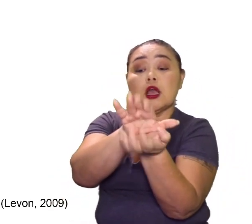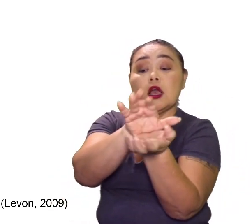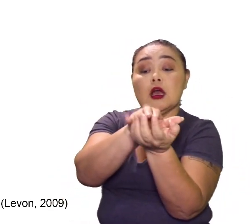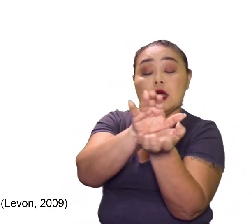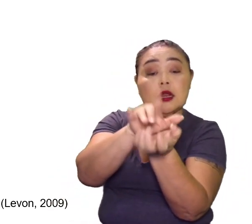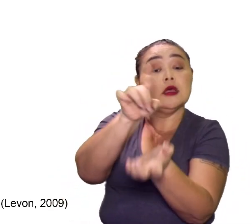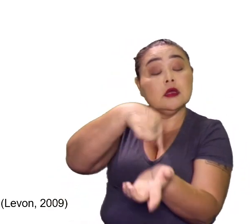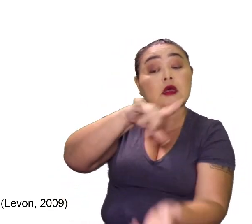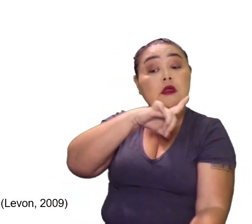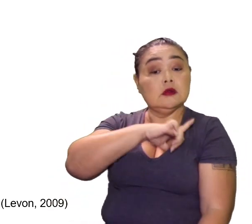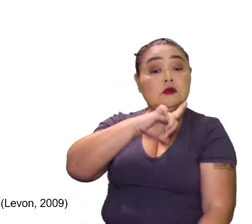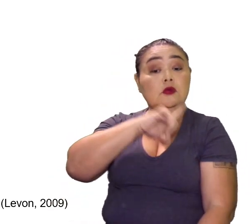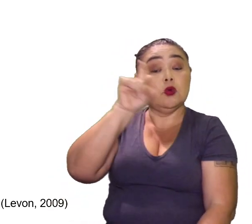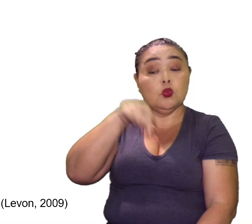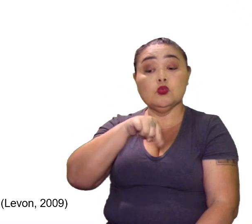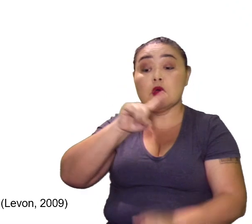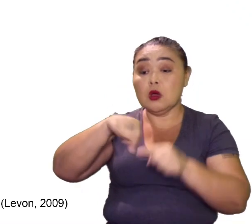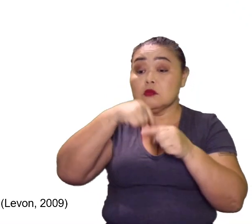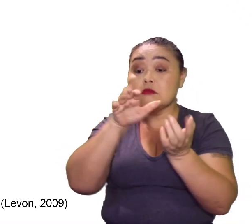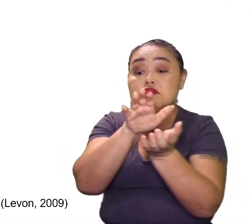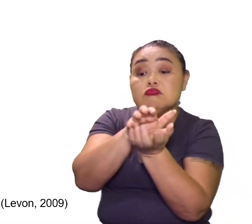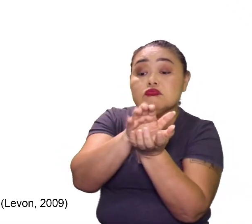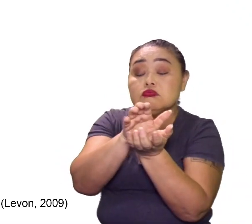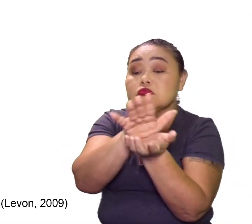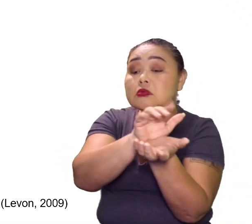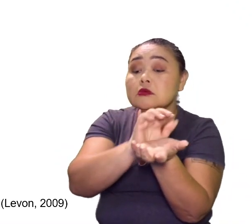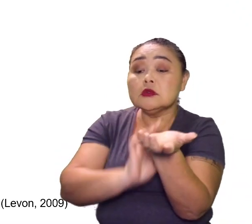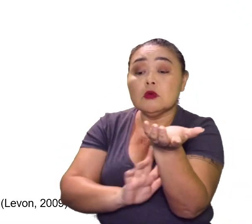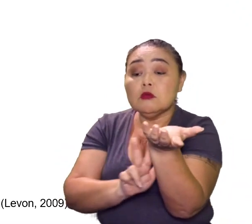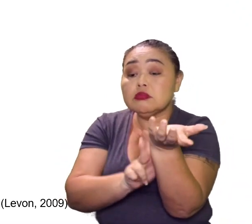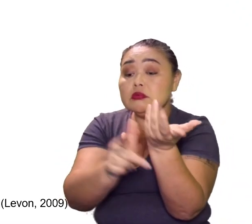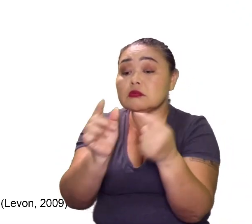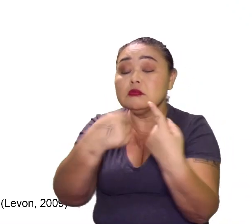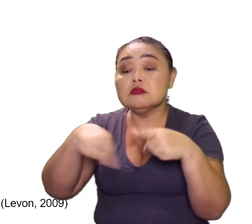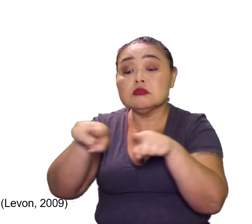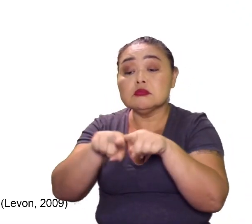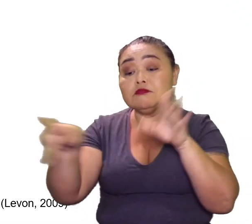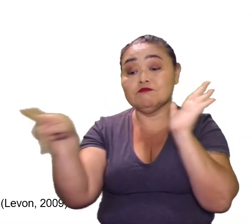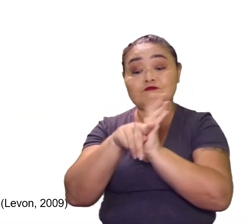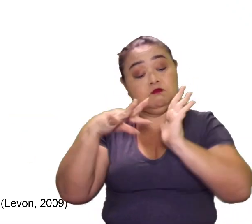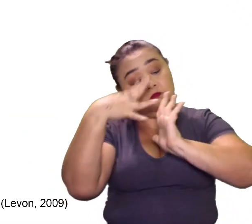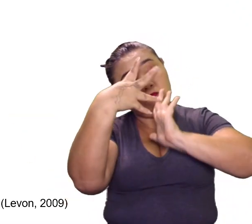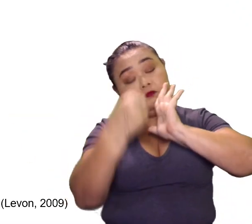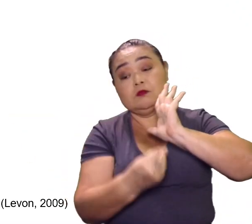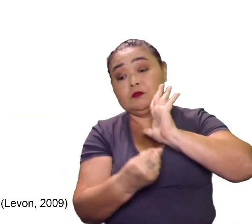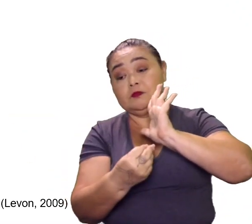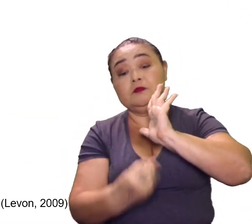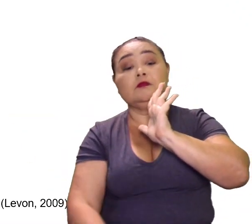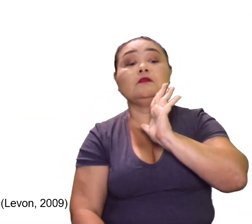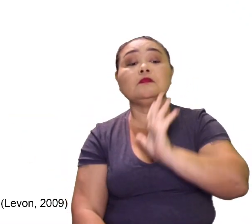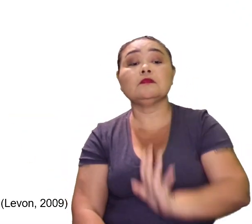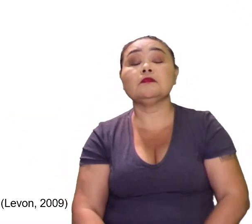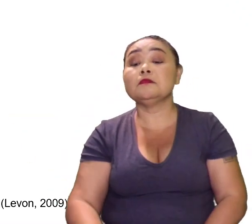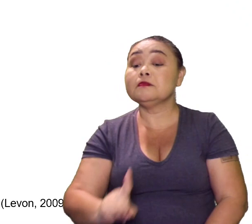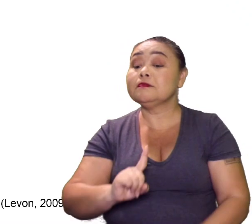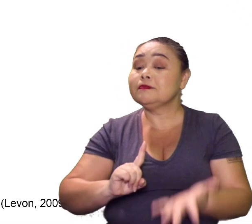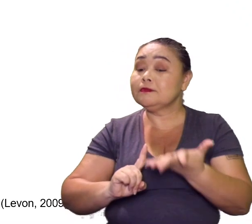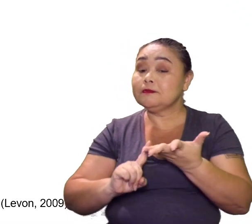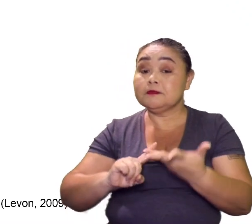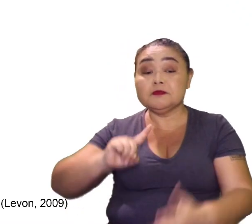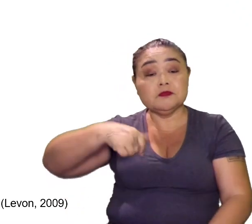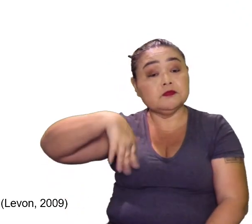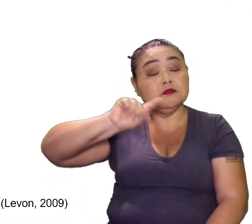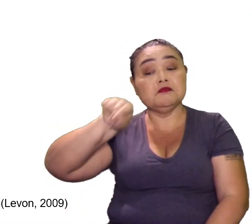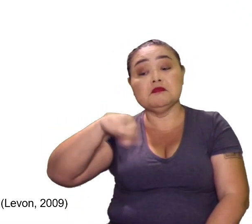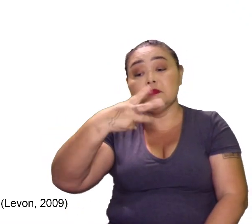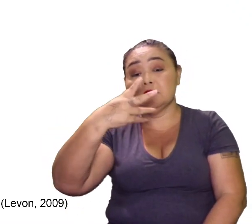do qual é um réptil que também faz parte do contexto da Amazônia. Então, nós temos mais de 1.300 espécies